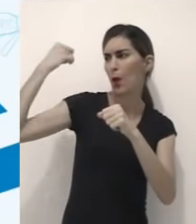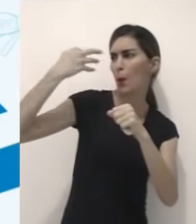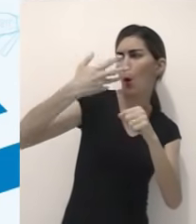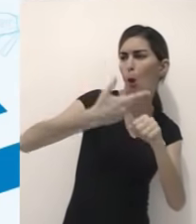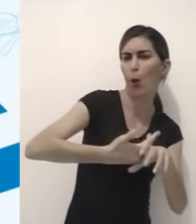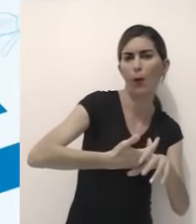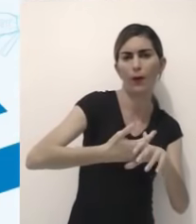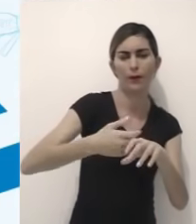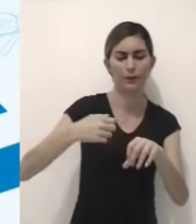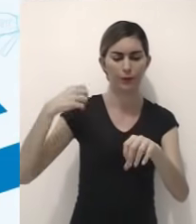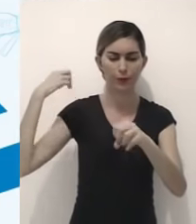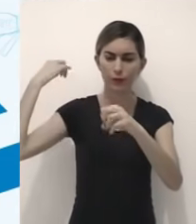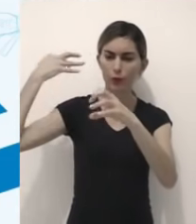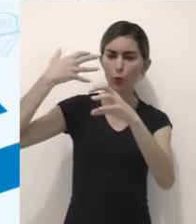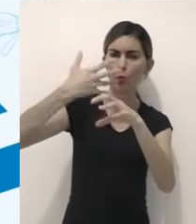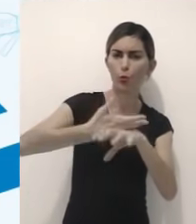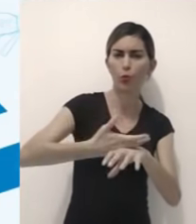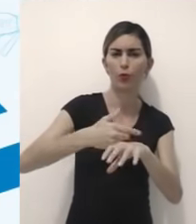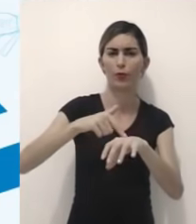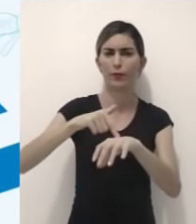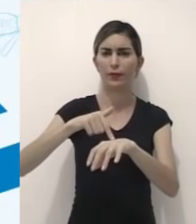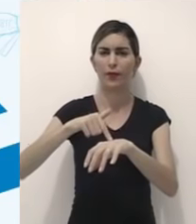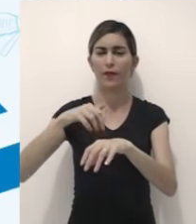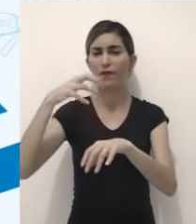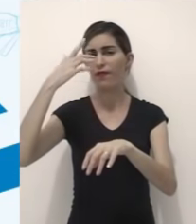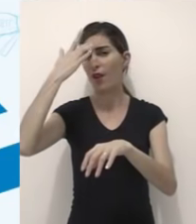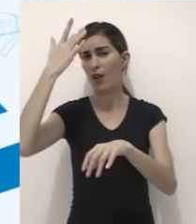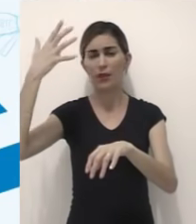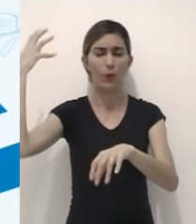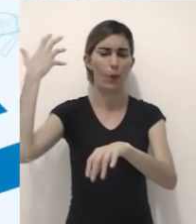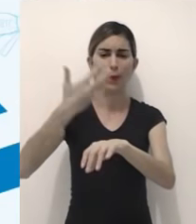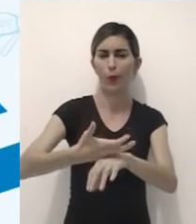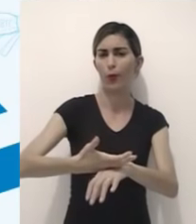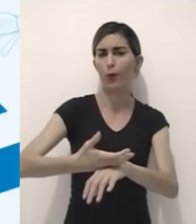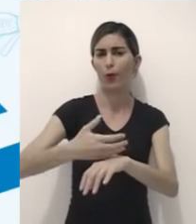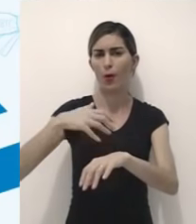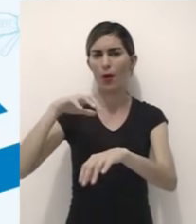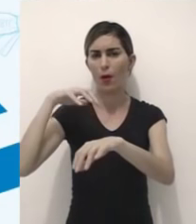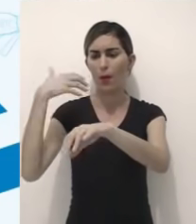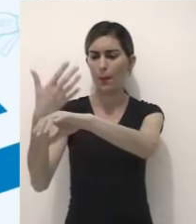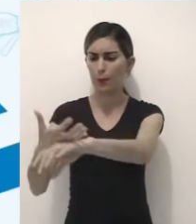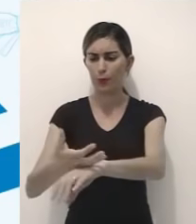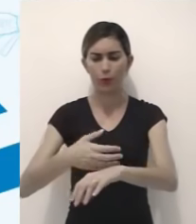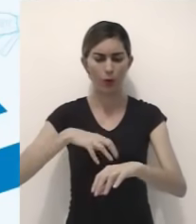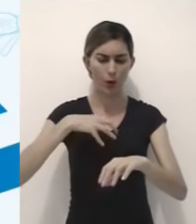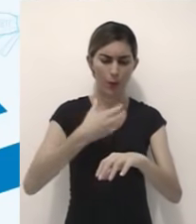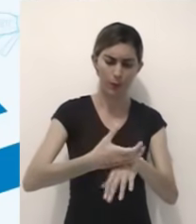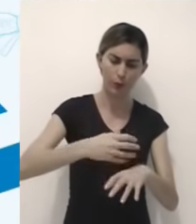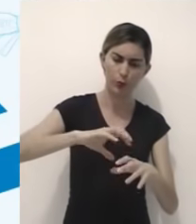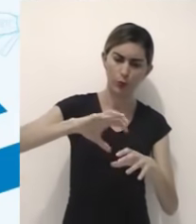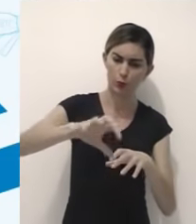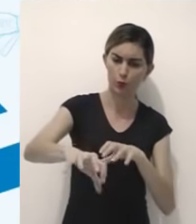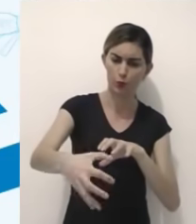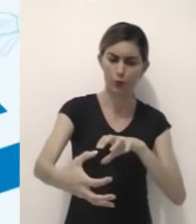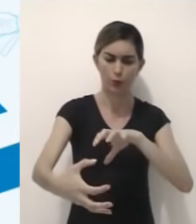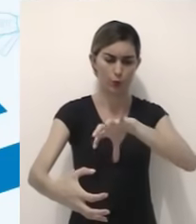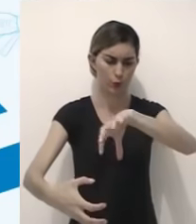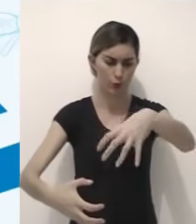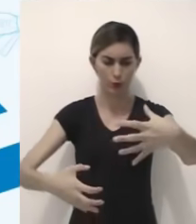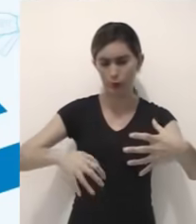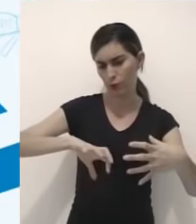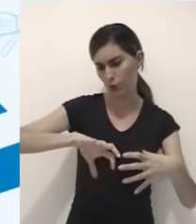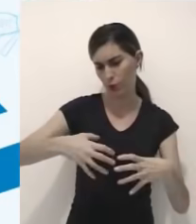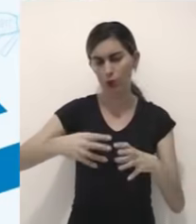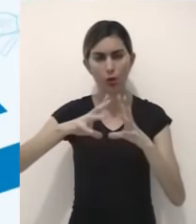bate nessa atmosfera, ele ultrapassa essa atmosfera com muita facilidade, atingindo a superfície da Lua e fazendo